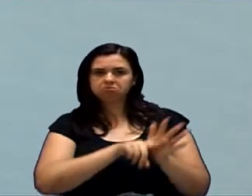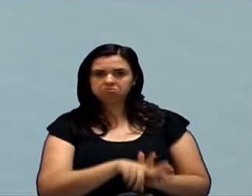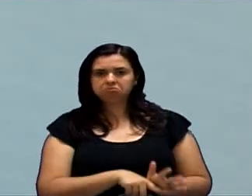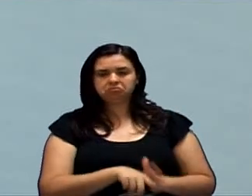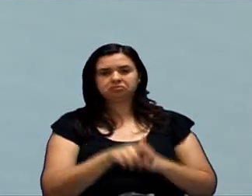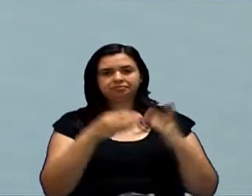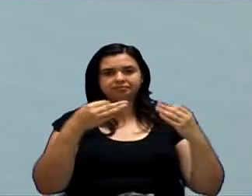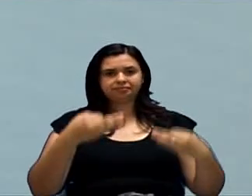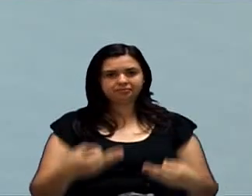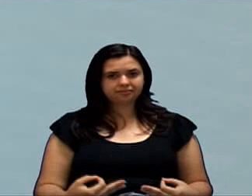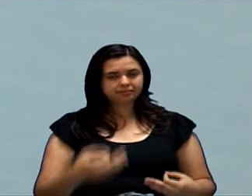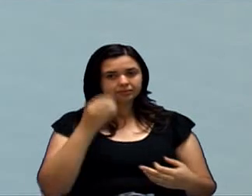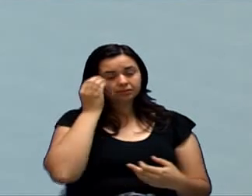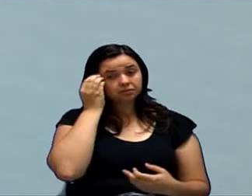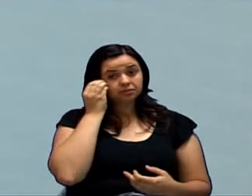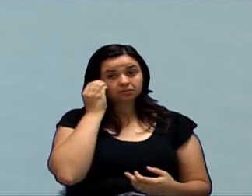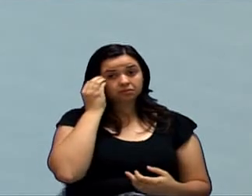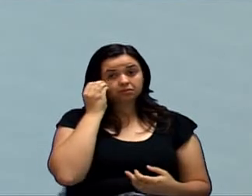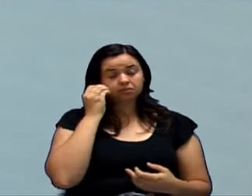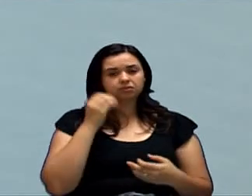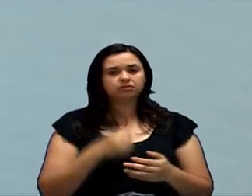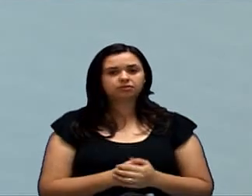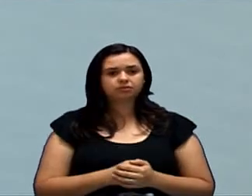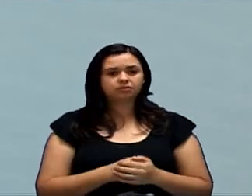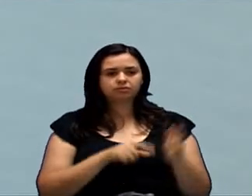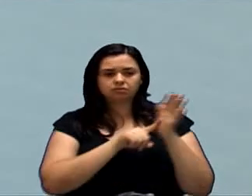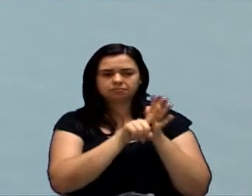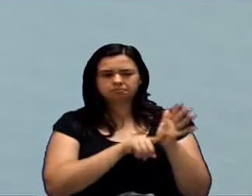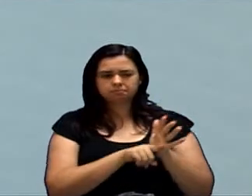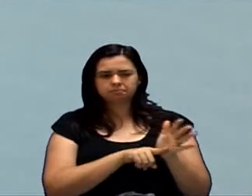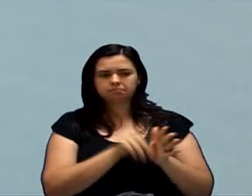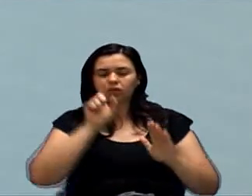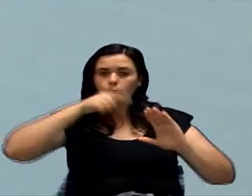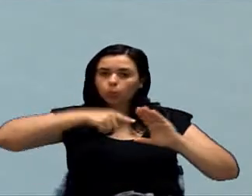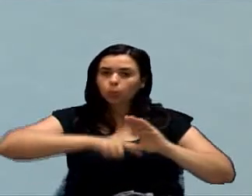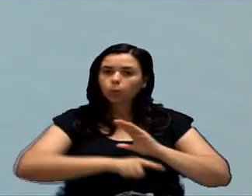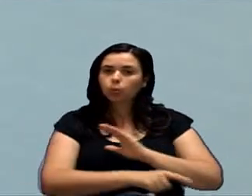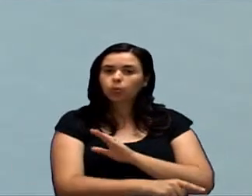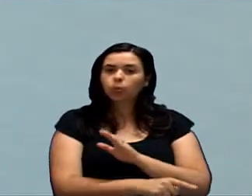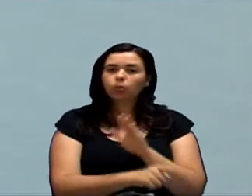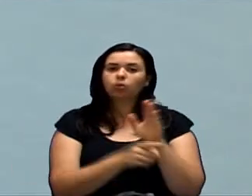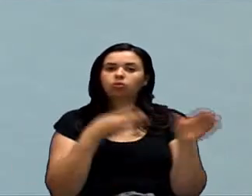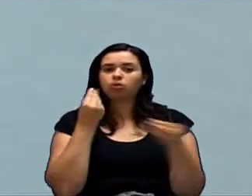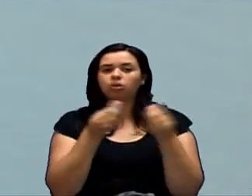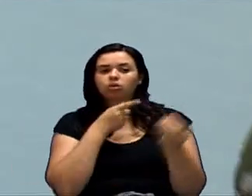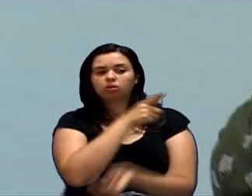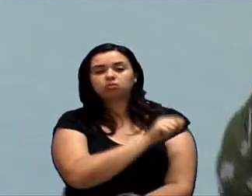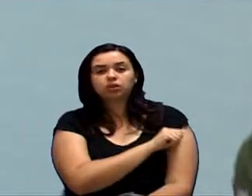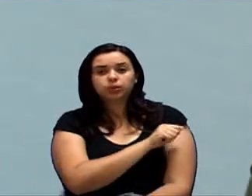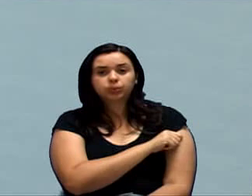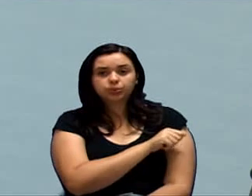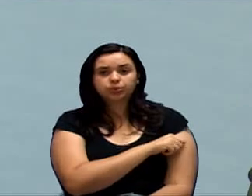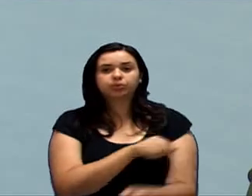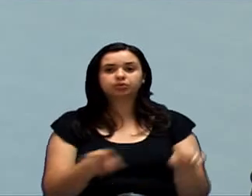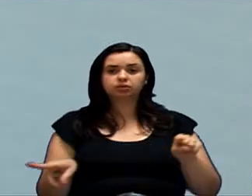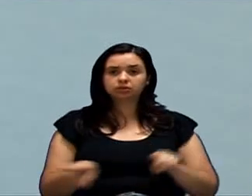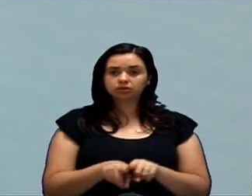mais, de forma mais intensiva de como que está a situação do estudante, quais